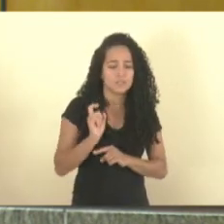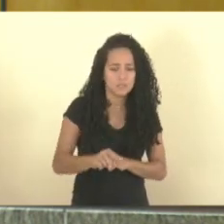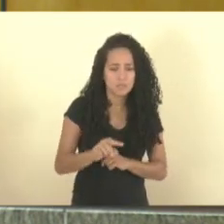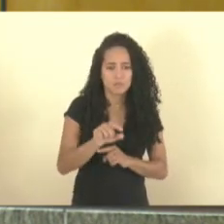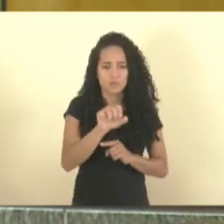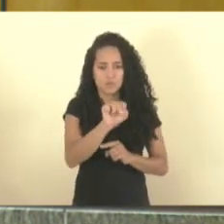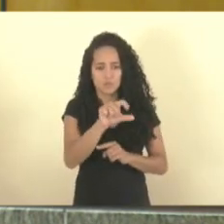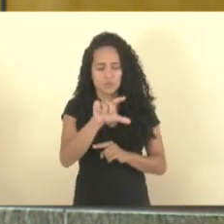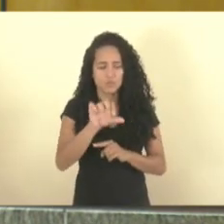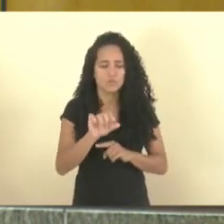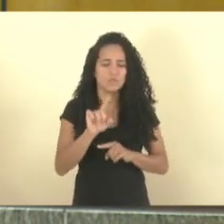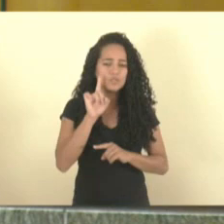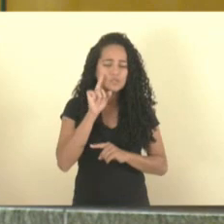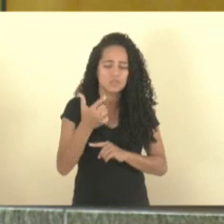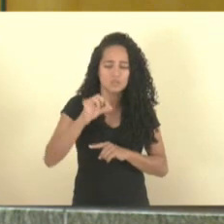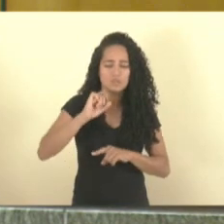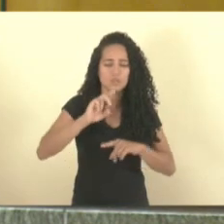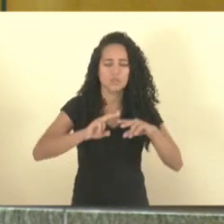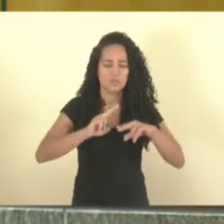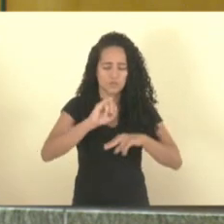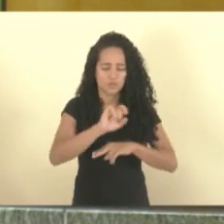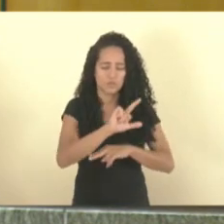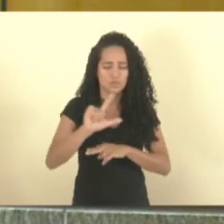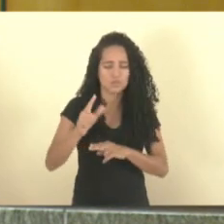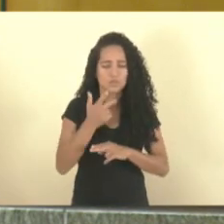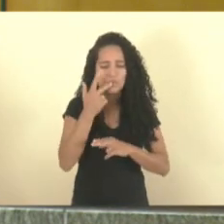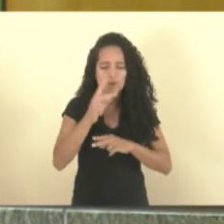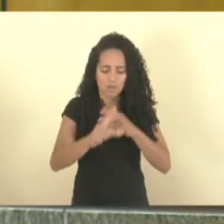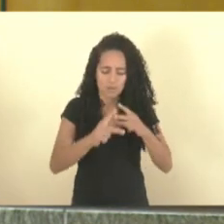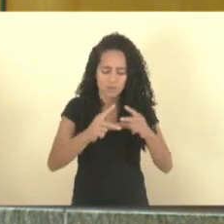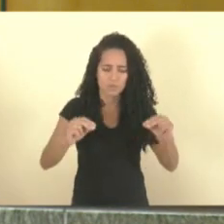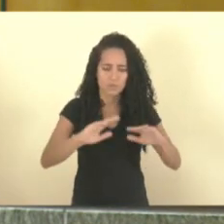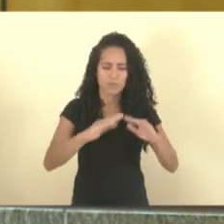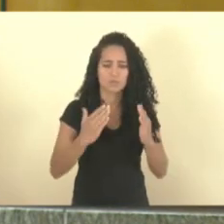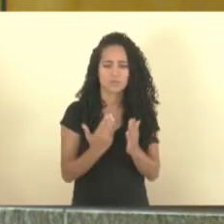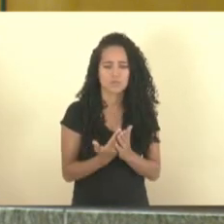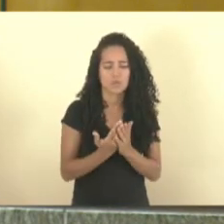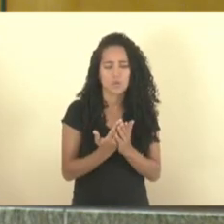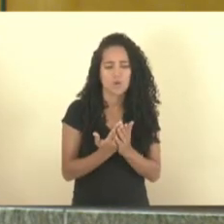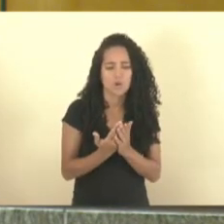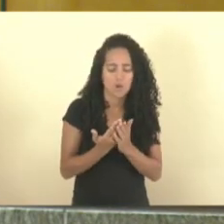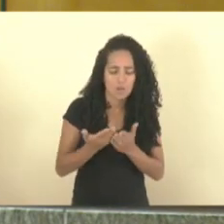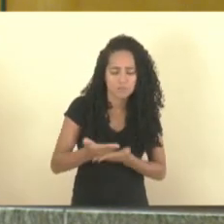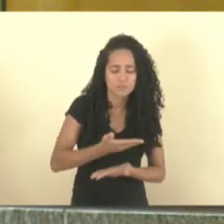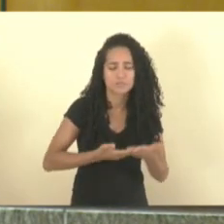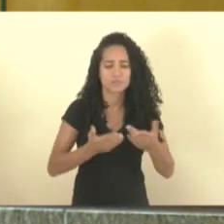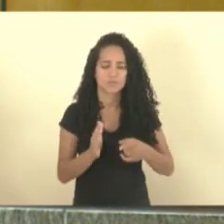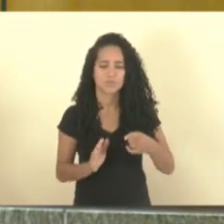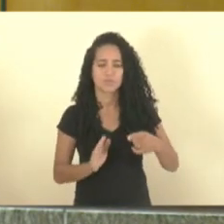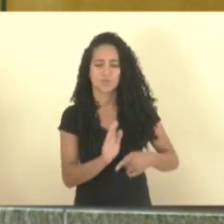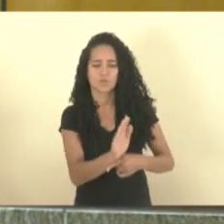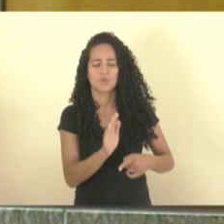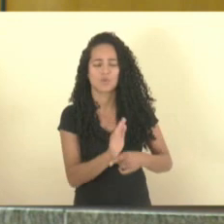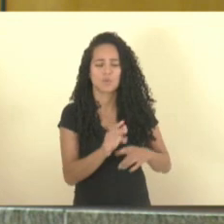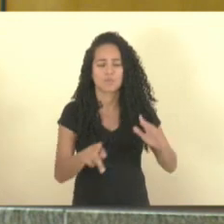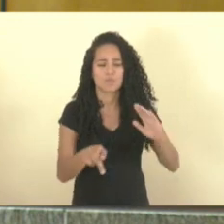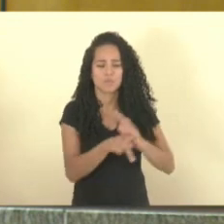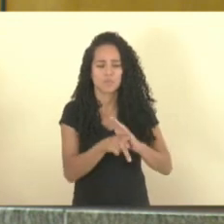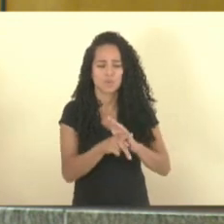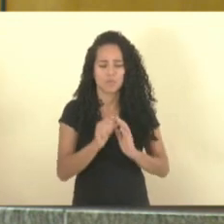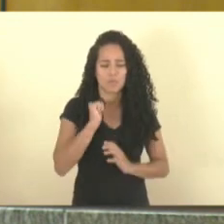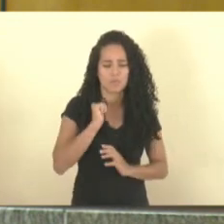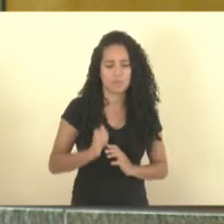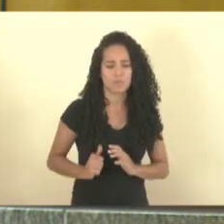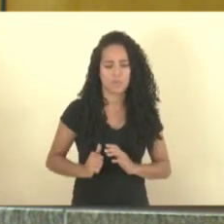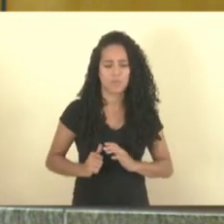10.880, 19 de julho de 2018, que institui o prêmio Escola que Colabora e o programa de concessão de bolsas